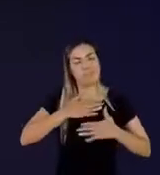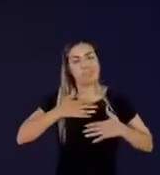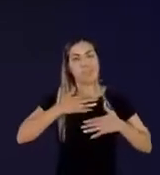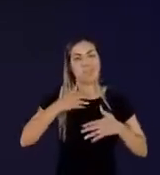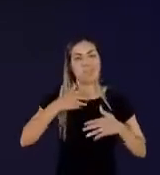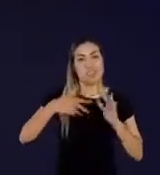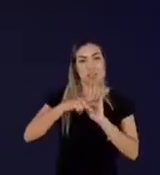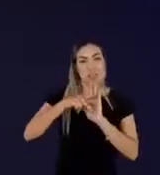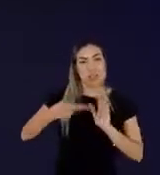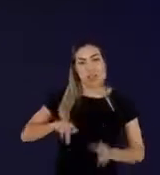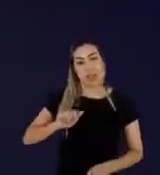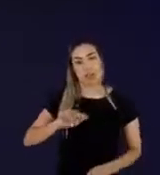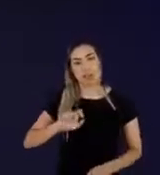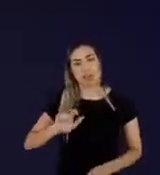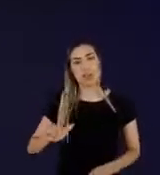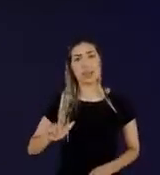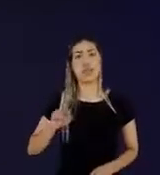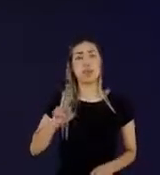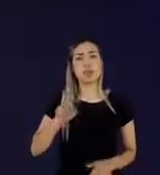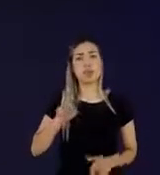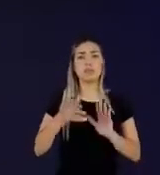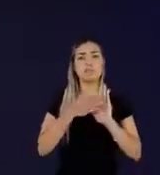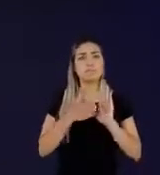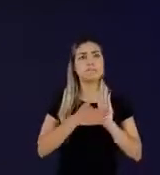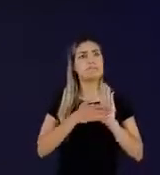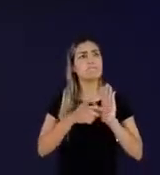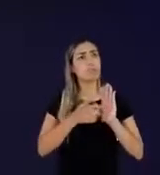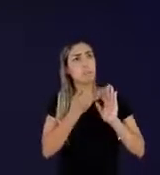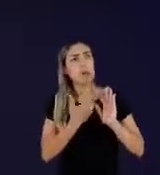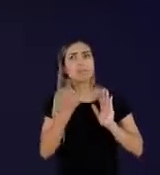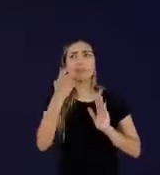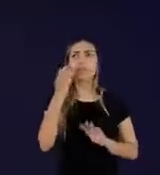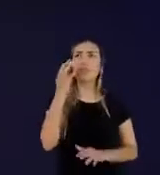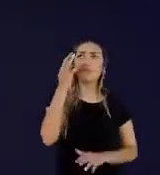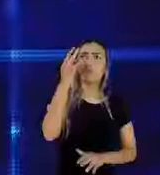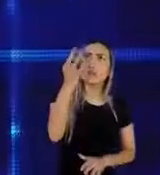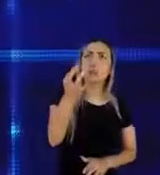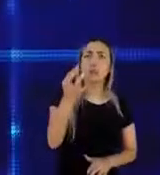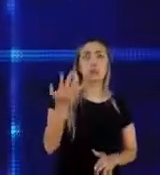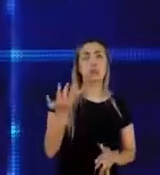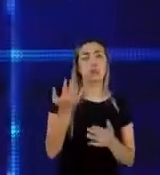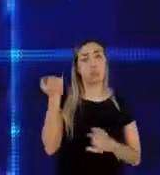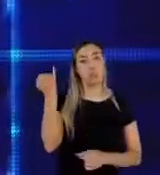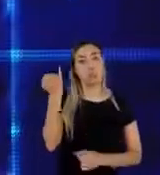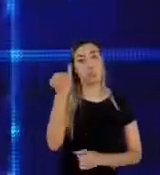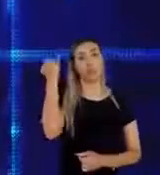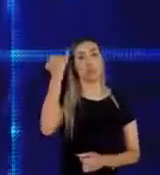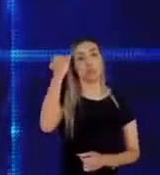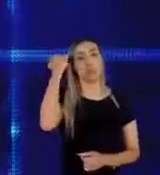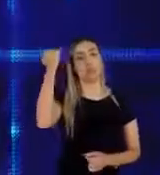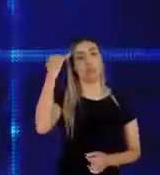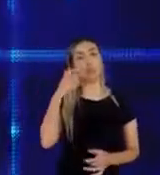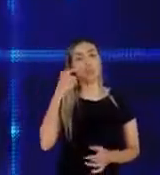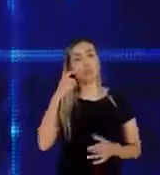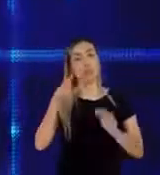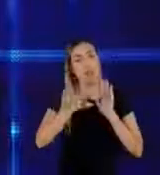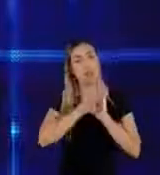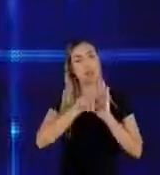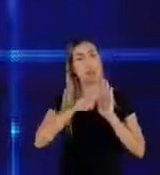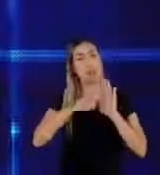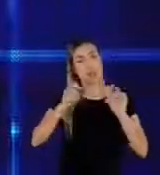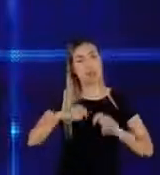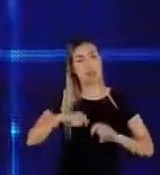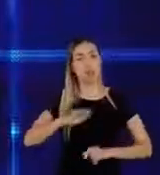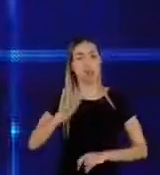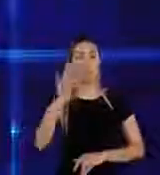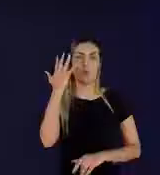pauta propositiva que a gente olha para o futuro. Então, é importante que o regulamento permita que isso aconteça, né? Que o futuro